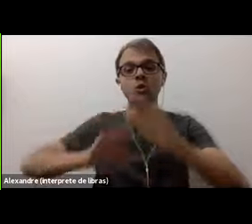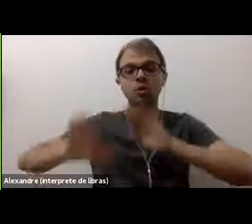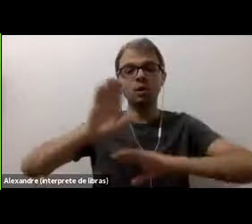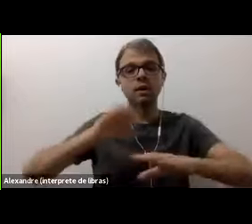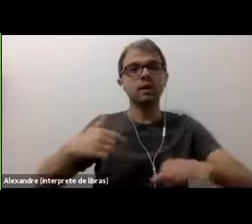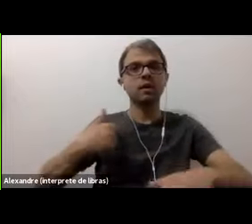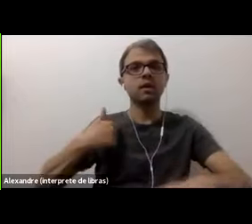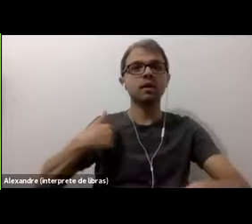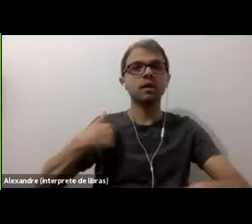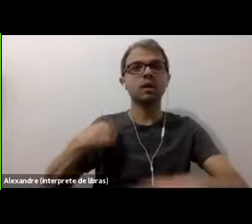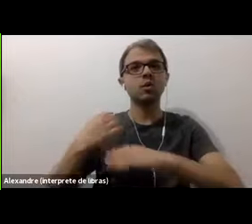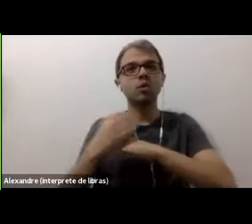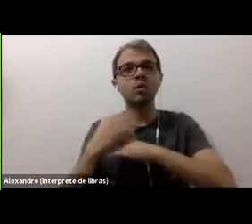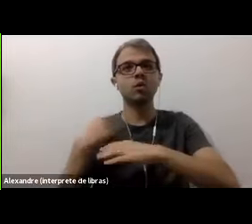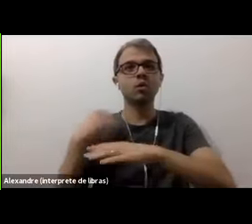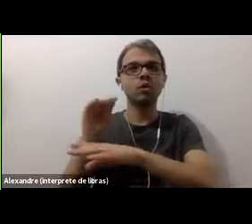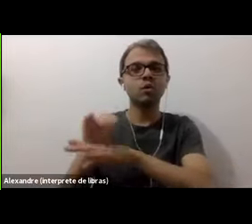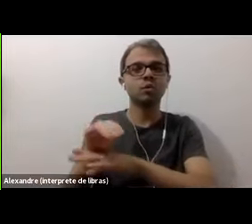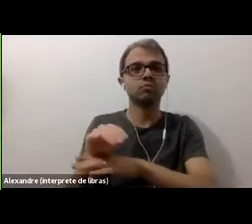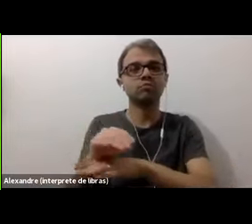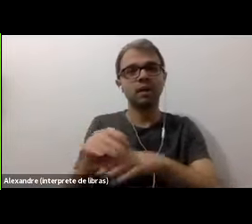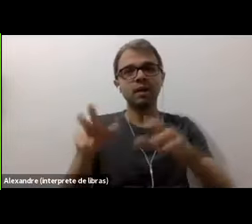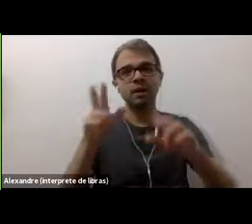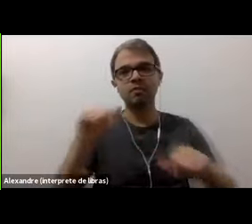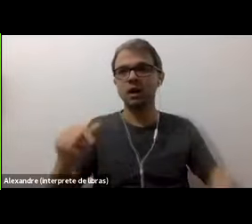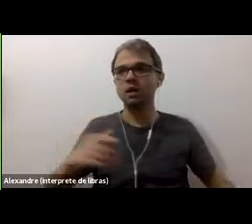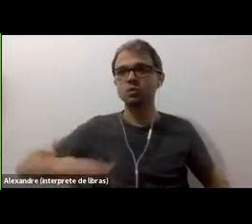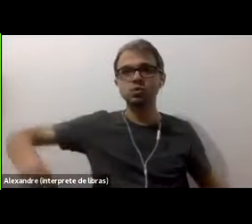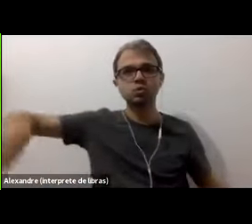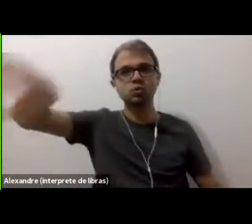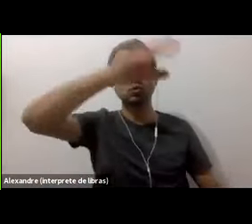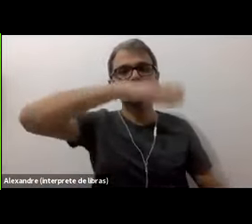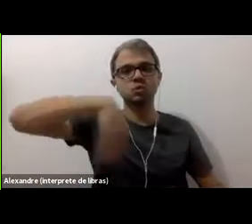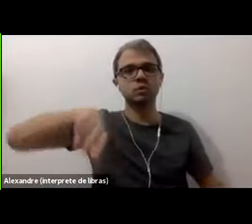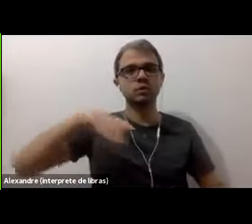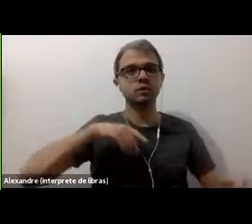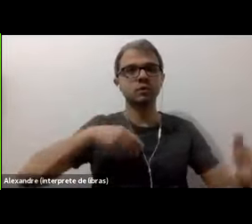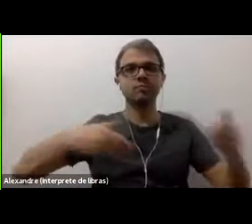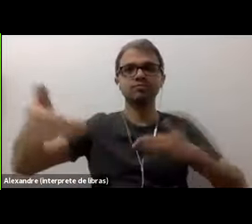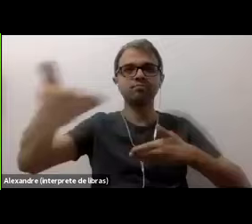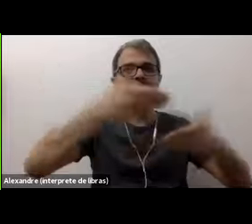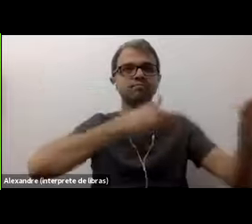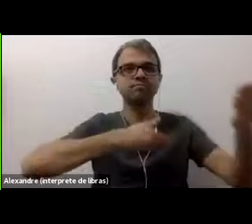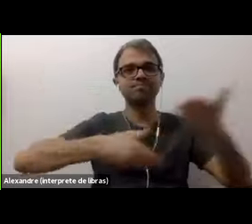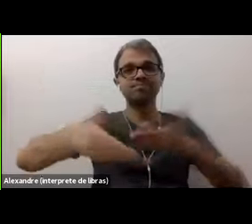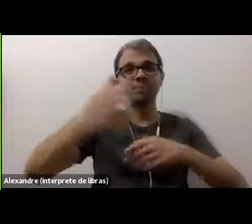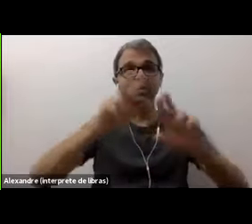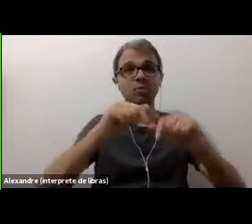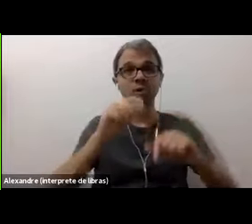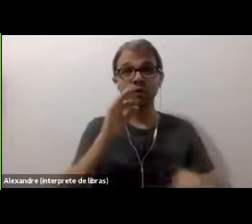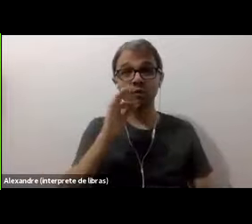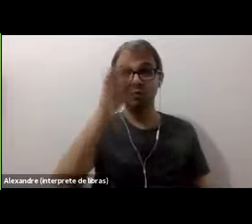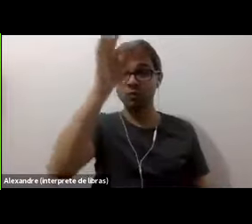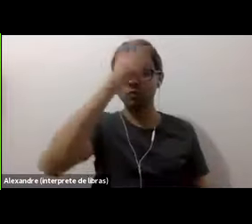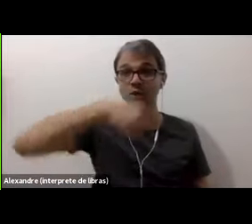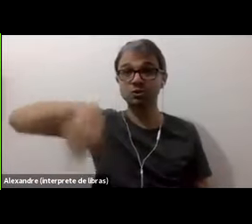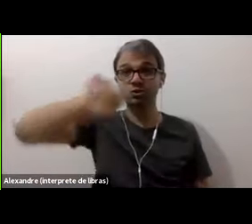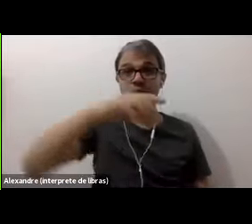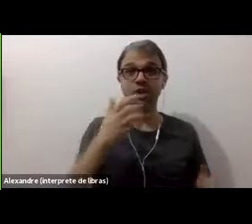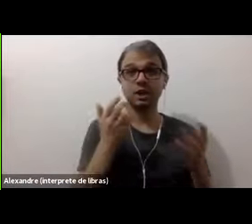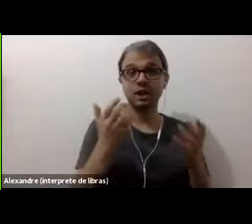todos estejam envolvidos, porque, afinal, nós queremos, de verdade, escolas mais humanizadas, não